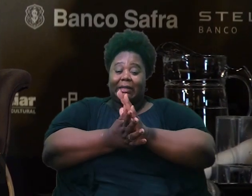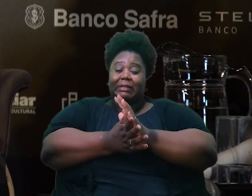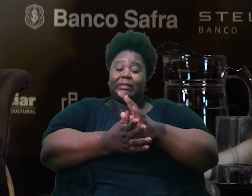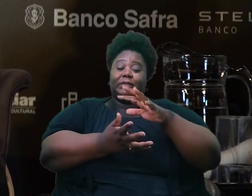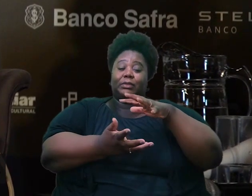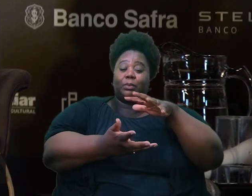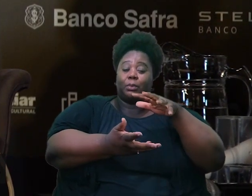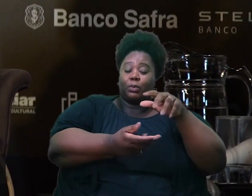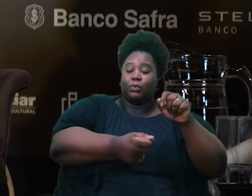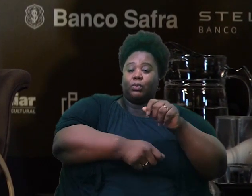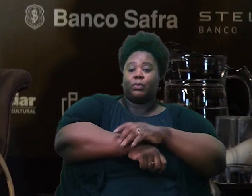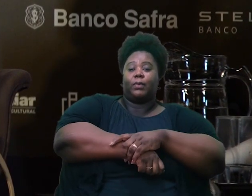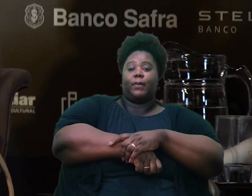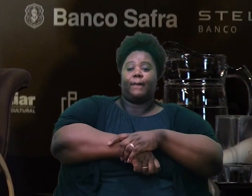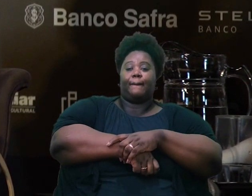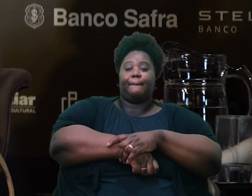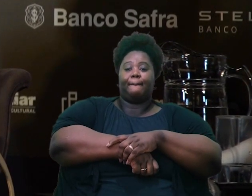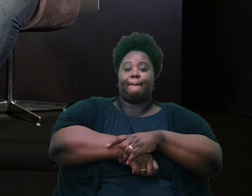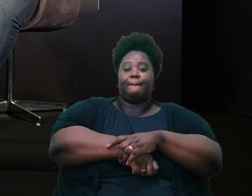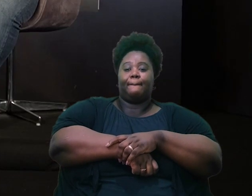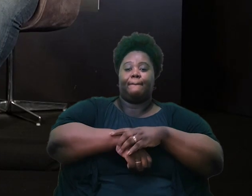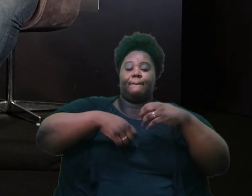planeta.